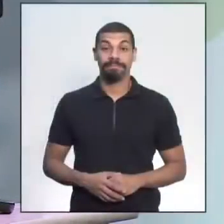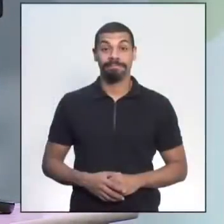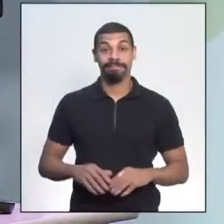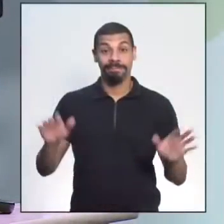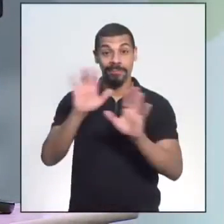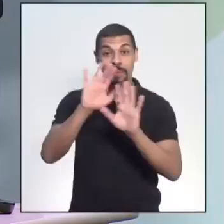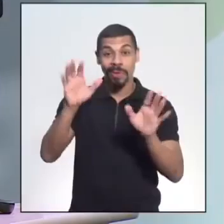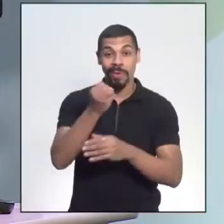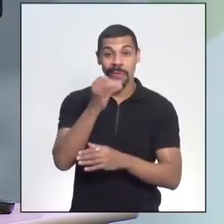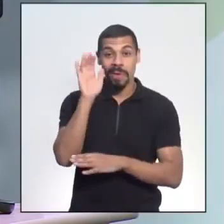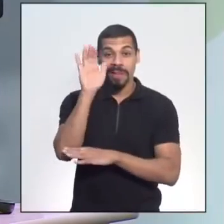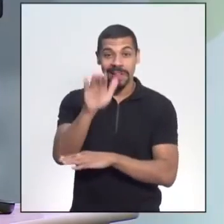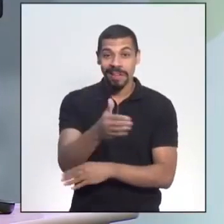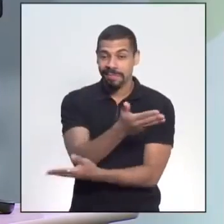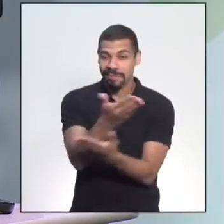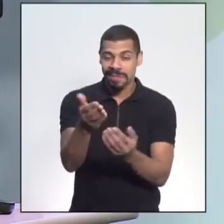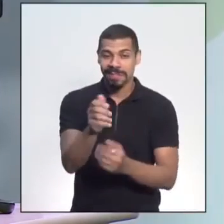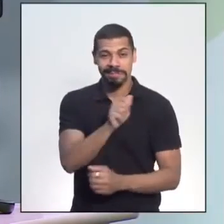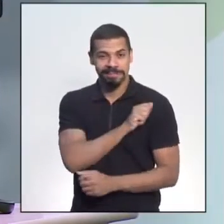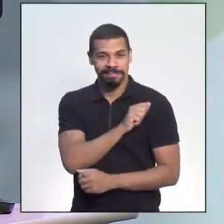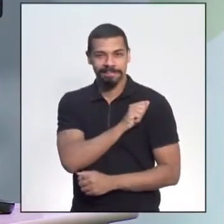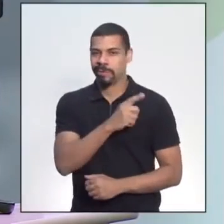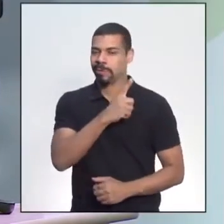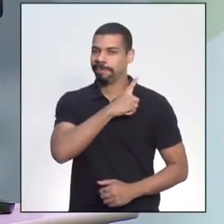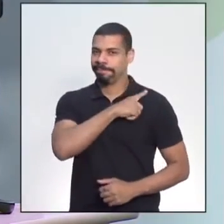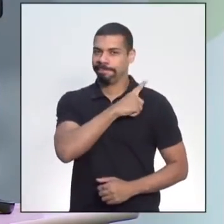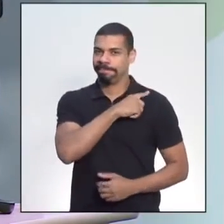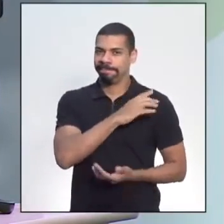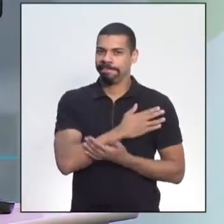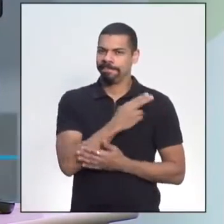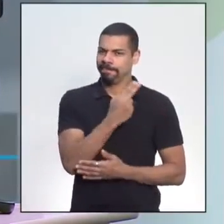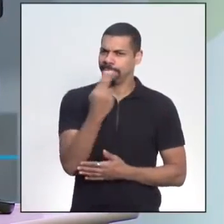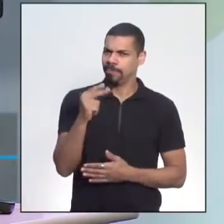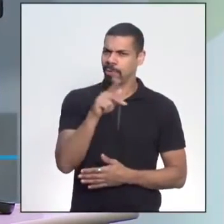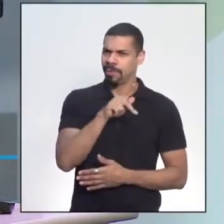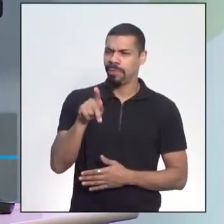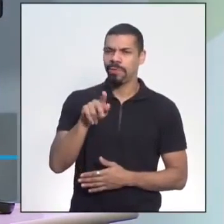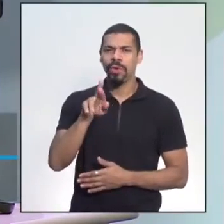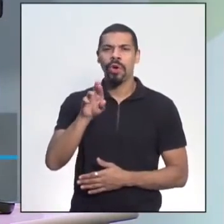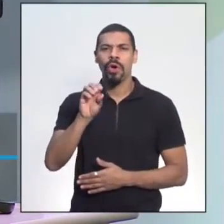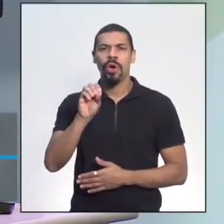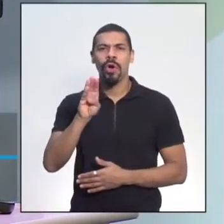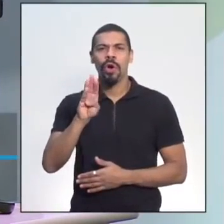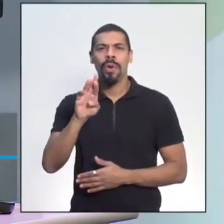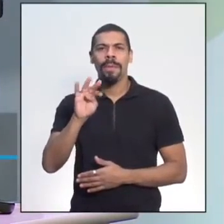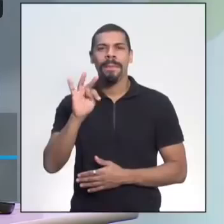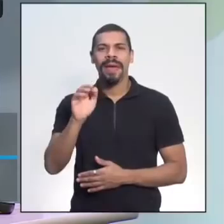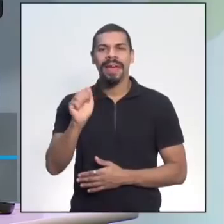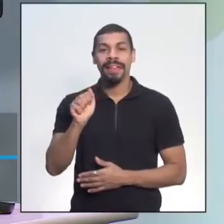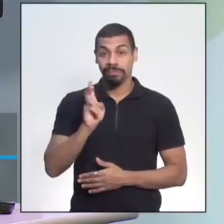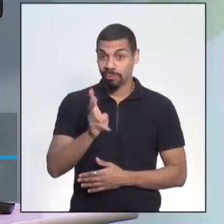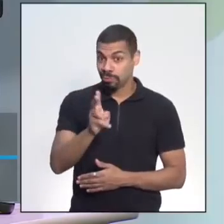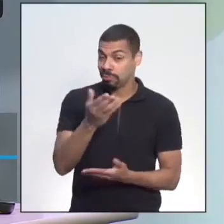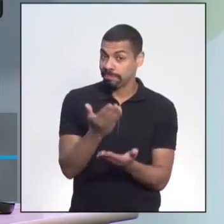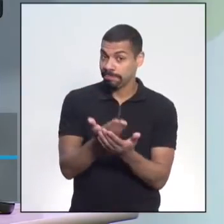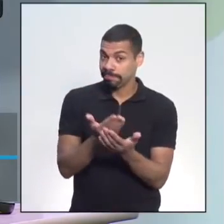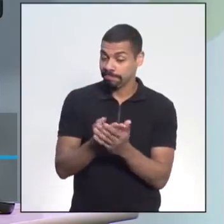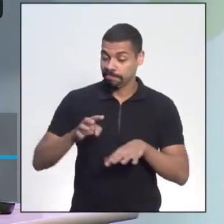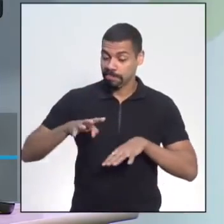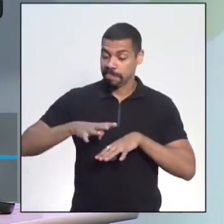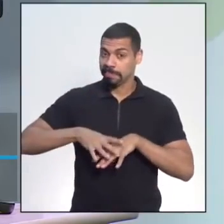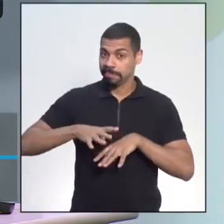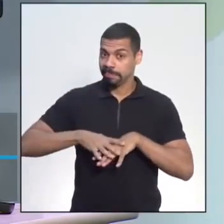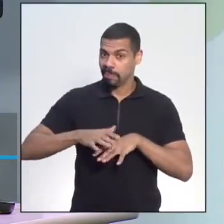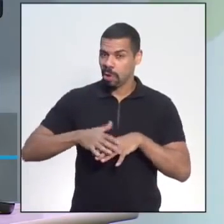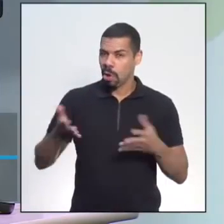Olá, boa tarde, alunos da primeira série do ensino médio. Sou a professora Roberta e hoje a gente vai continuar falando de matemática. O nosso assunto